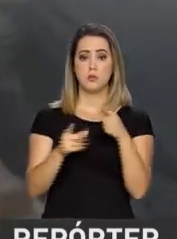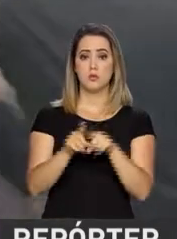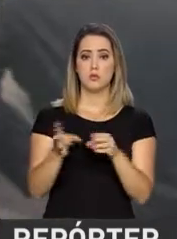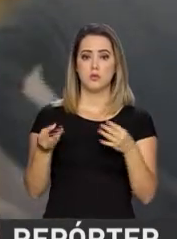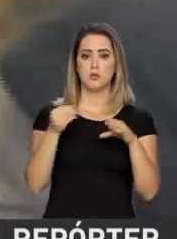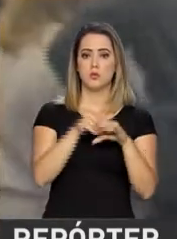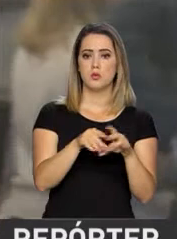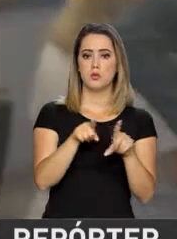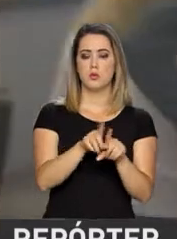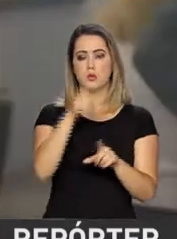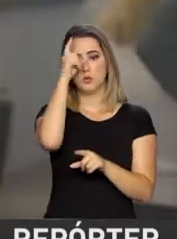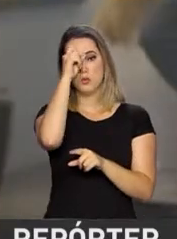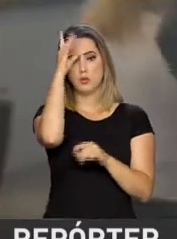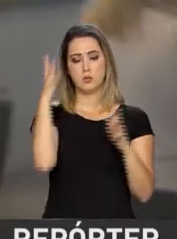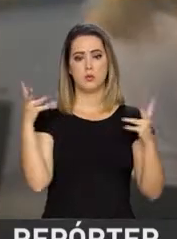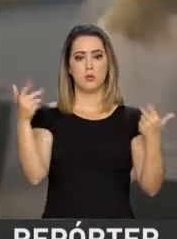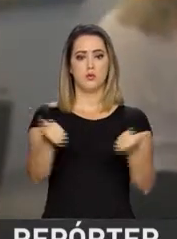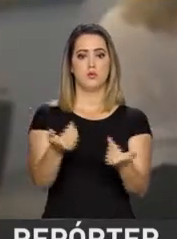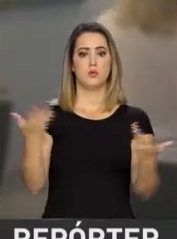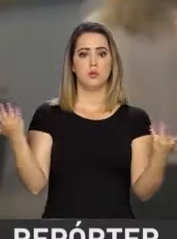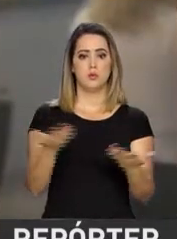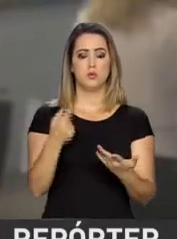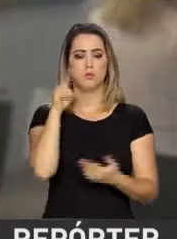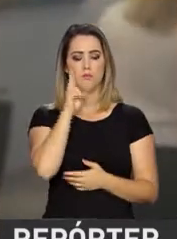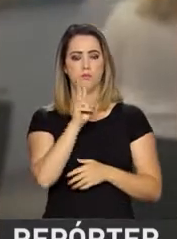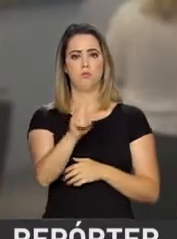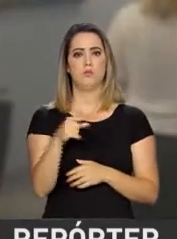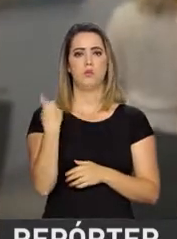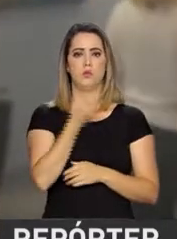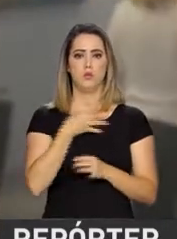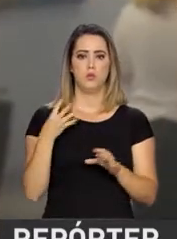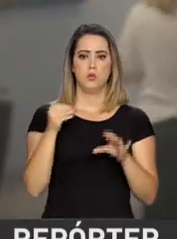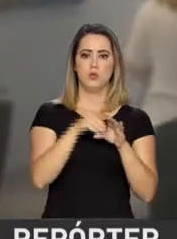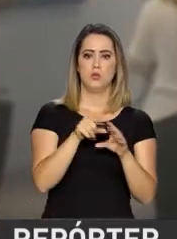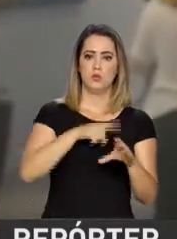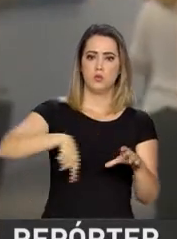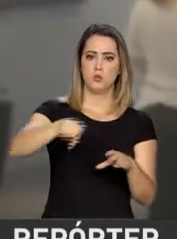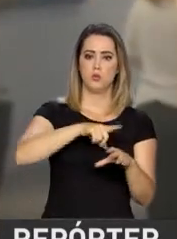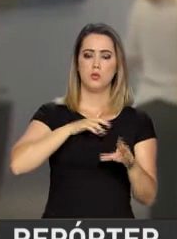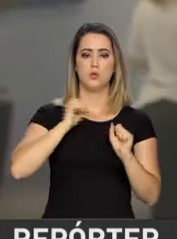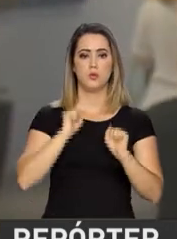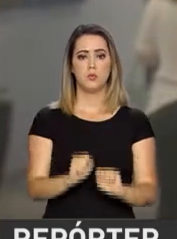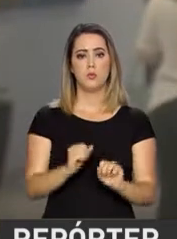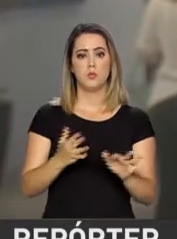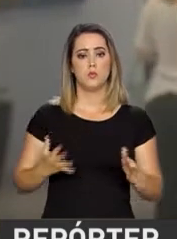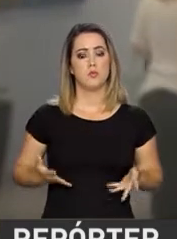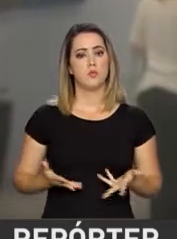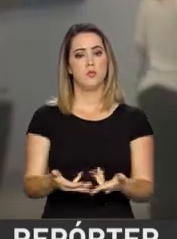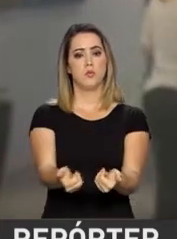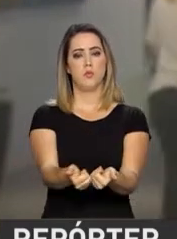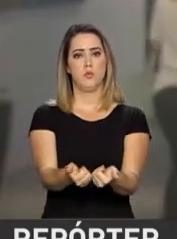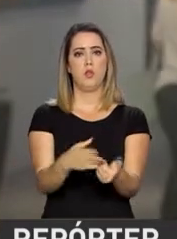incluir a participação de hospitais de excelência, que hoje, no meu modo de ver, e nós fazemos parte desse grupo, tem uma capacidade melhor